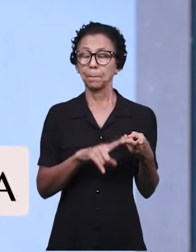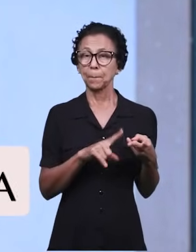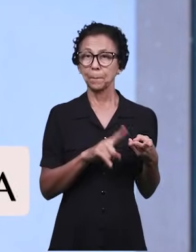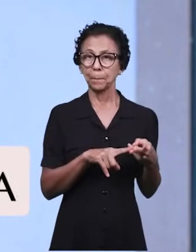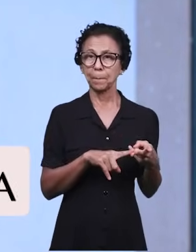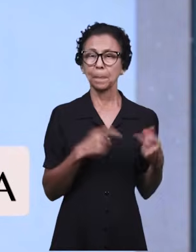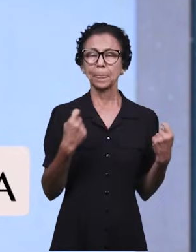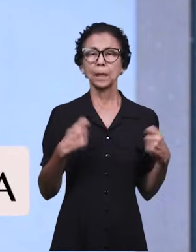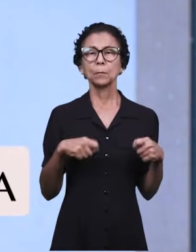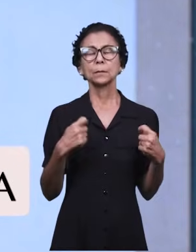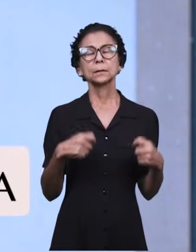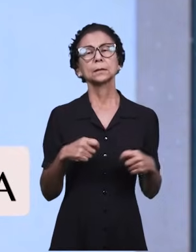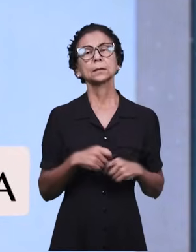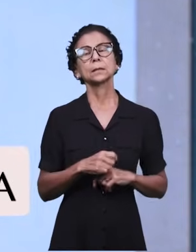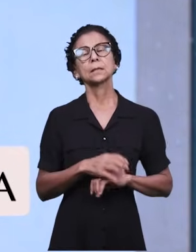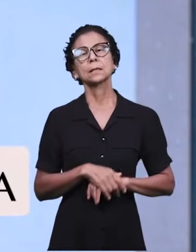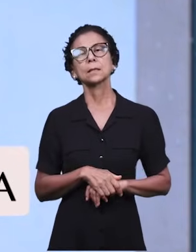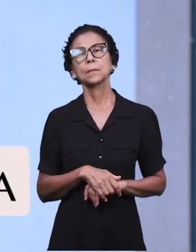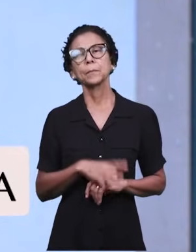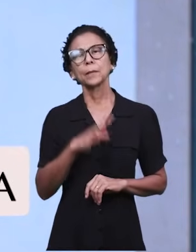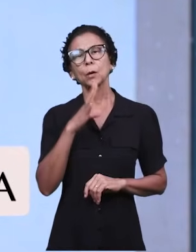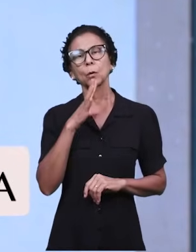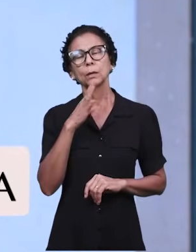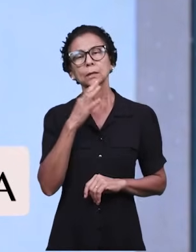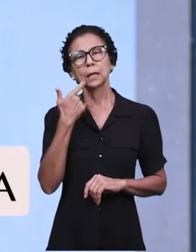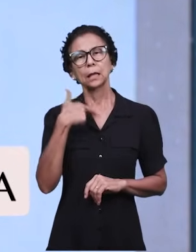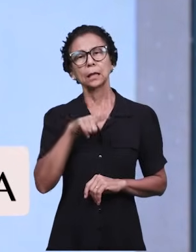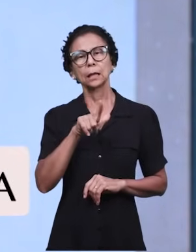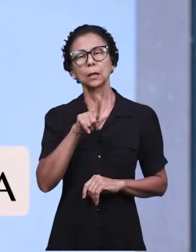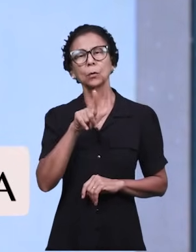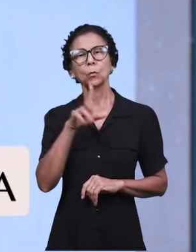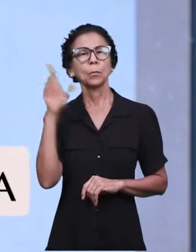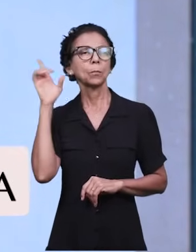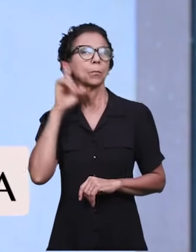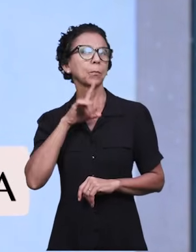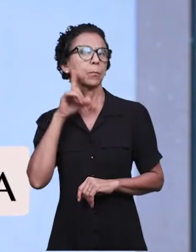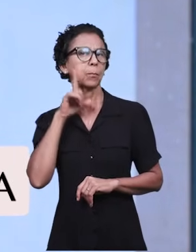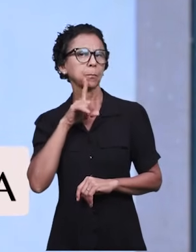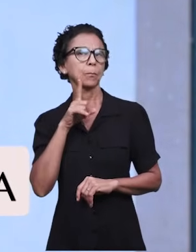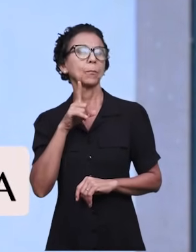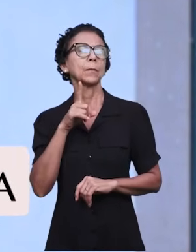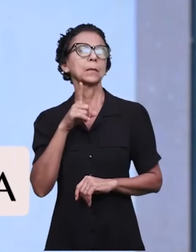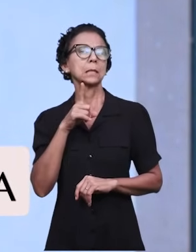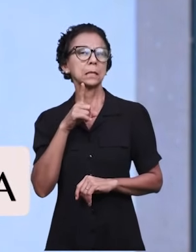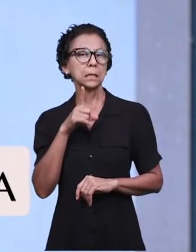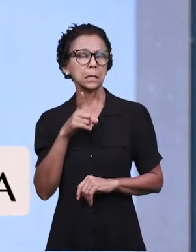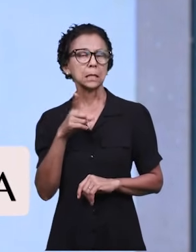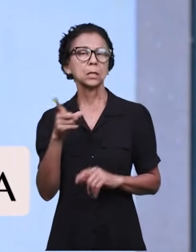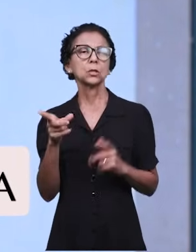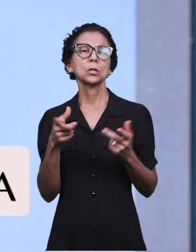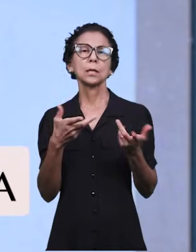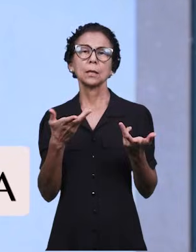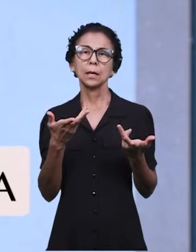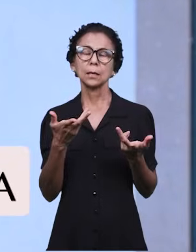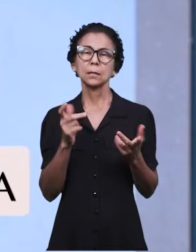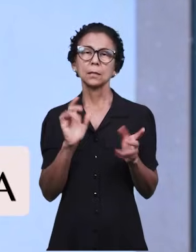o conhecimento da língua inglesa, um grande conhecimento, um domínio dessa